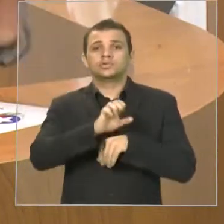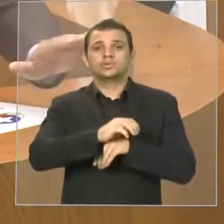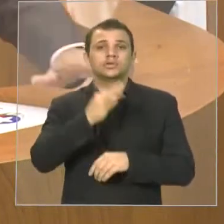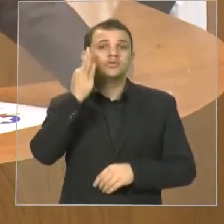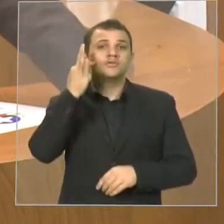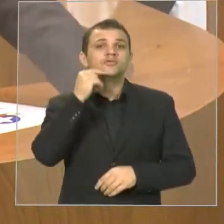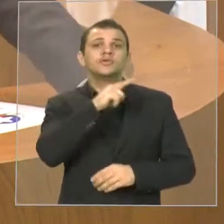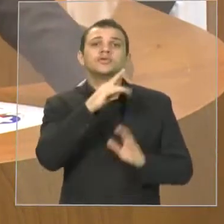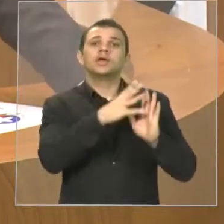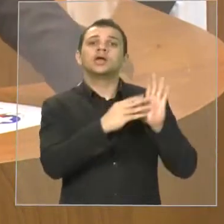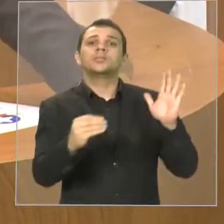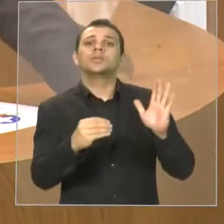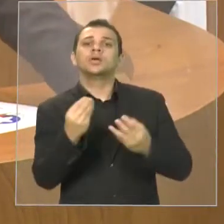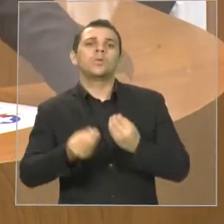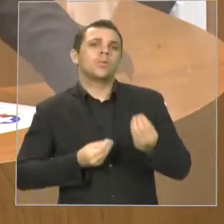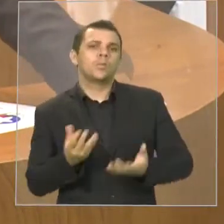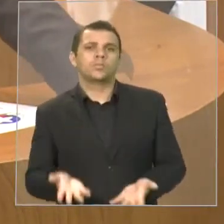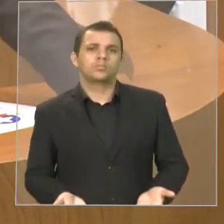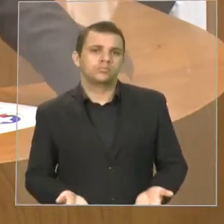Qual o exemplo?